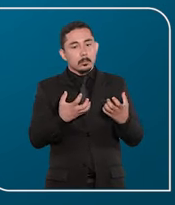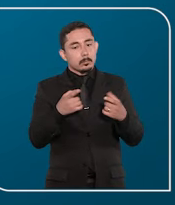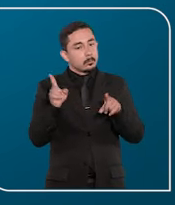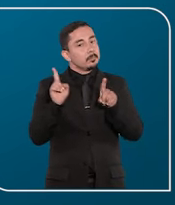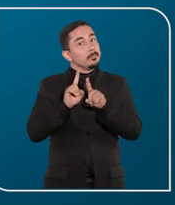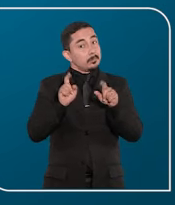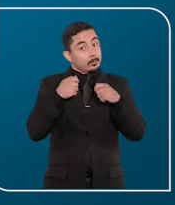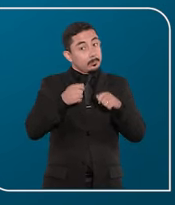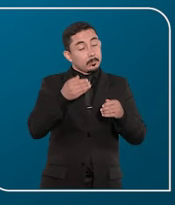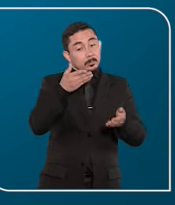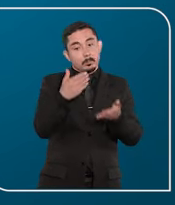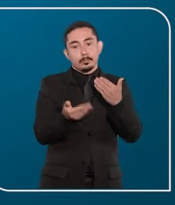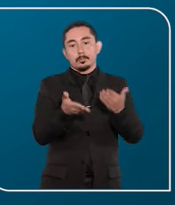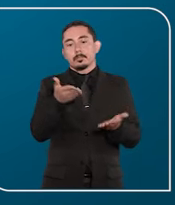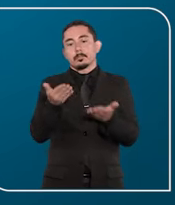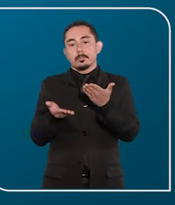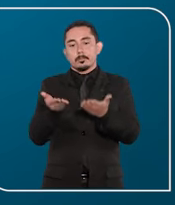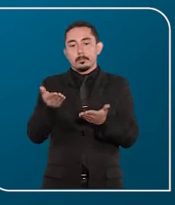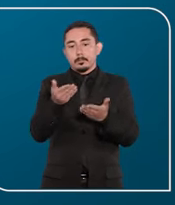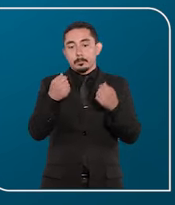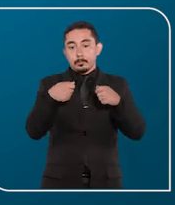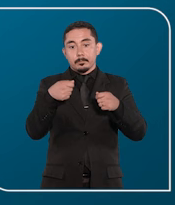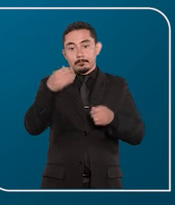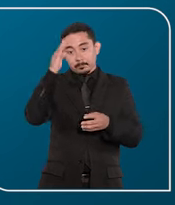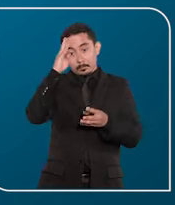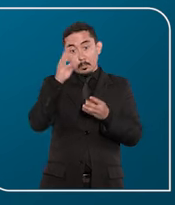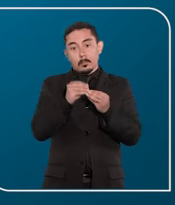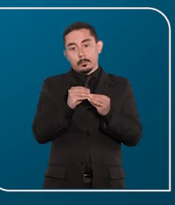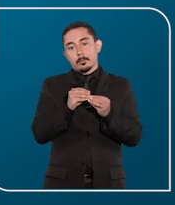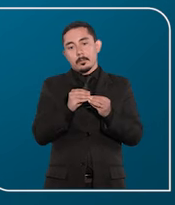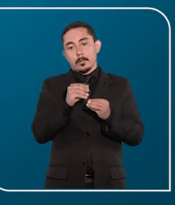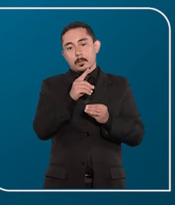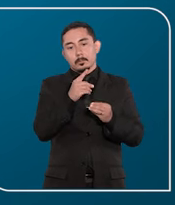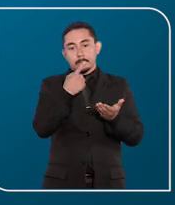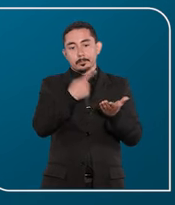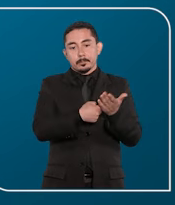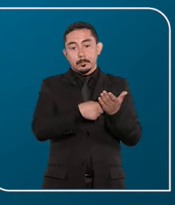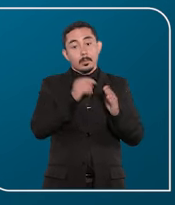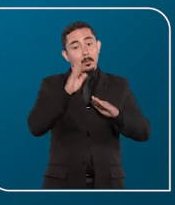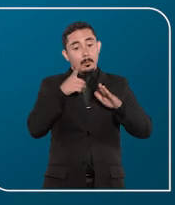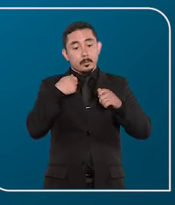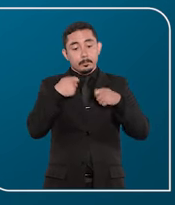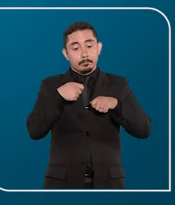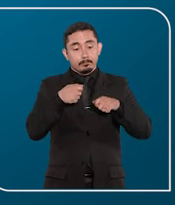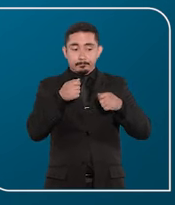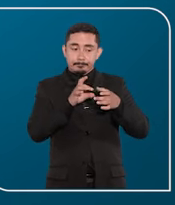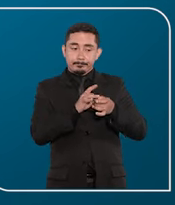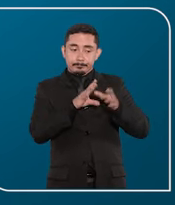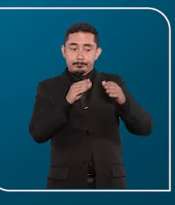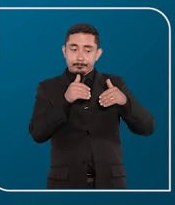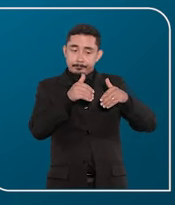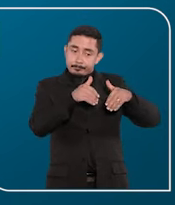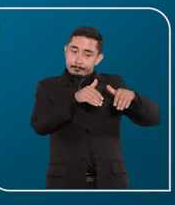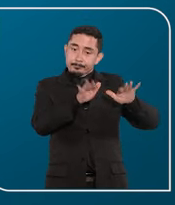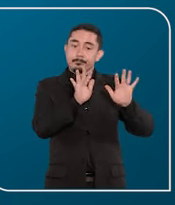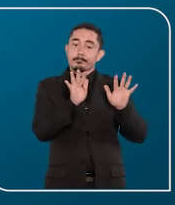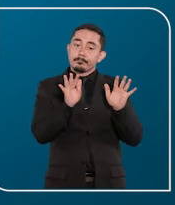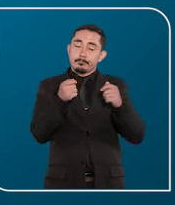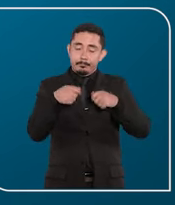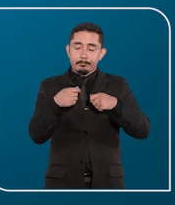malhados. Nós temos que entender que para fazer o acordo, por vezes eu tenho que abrir mão de algumas coisas, tenho que abrir